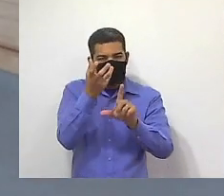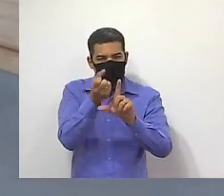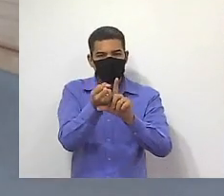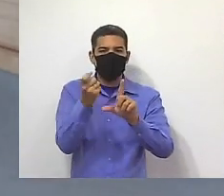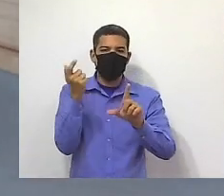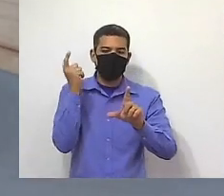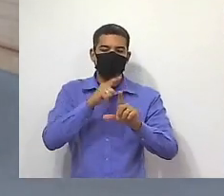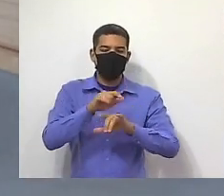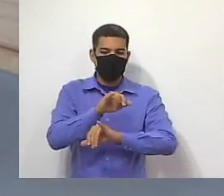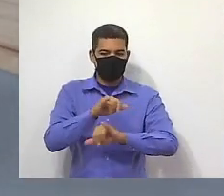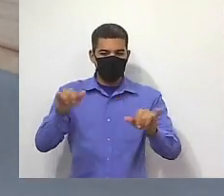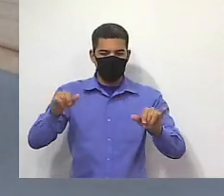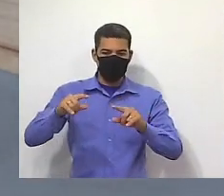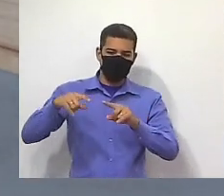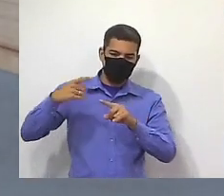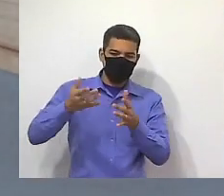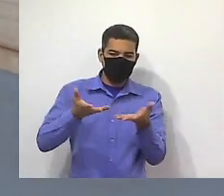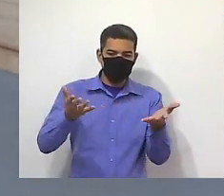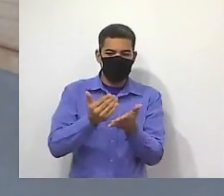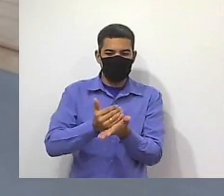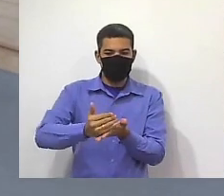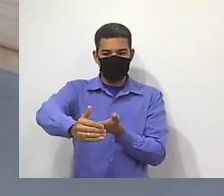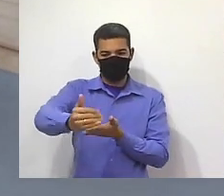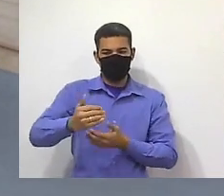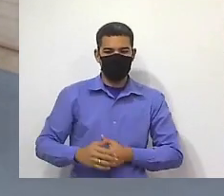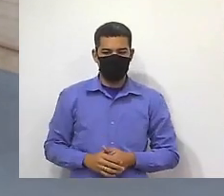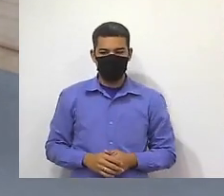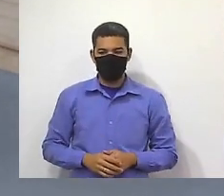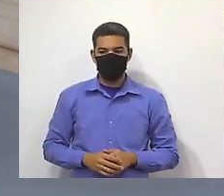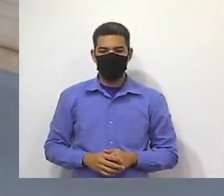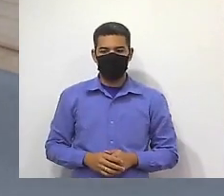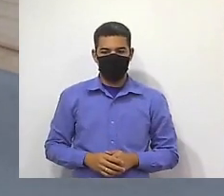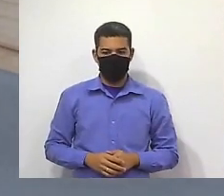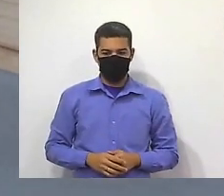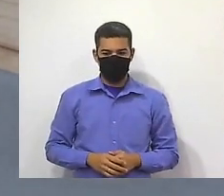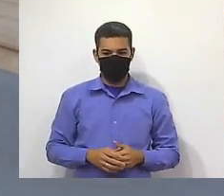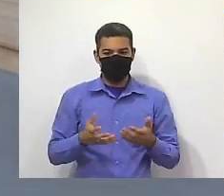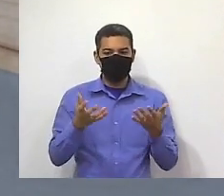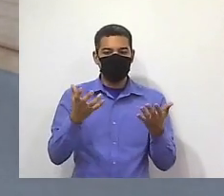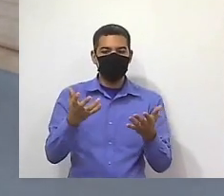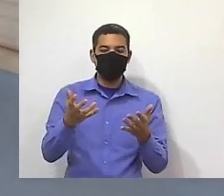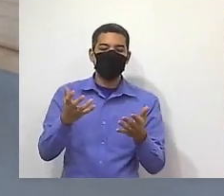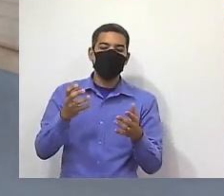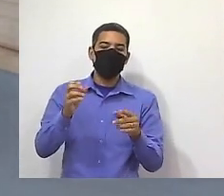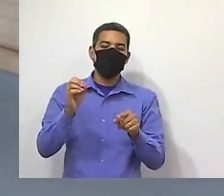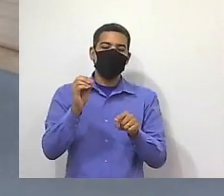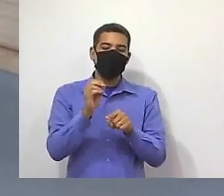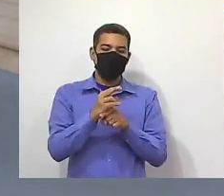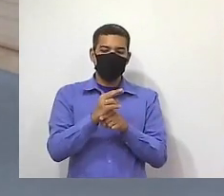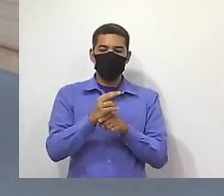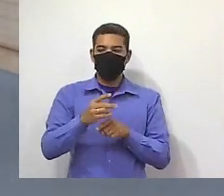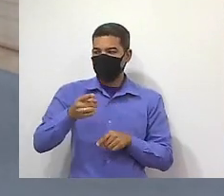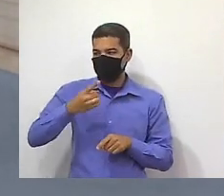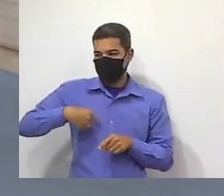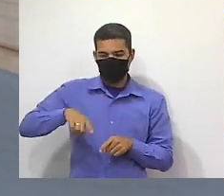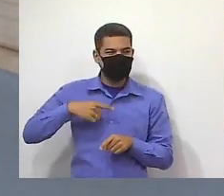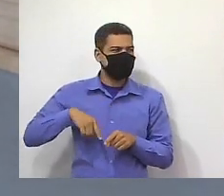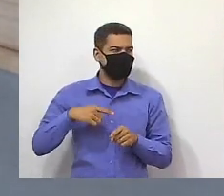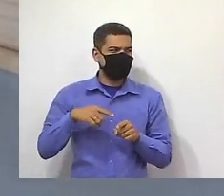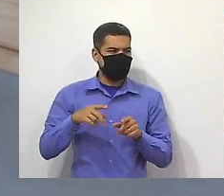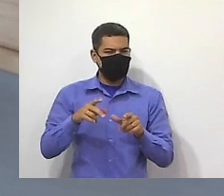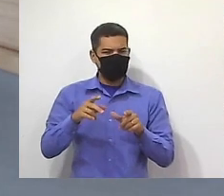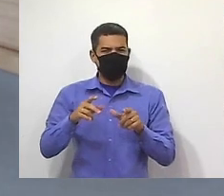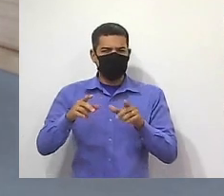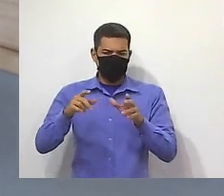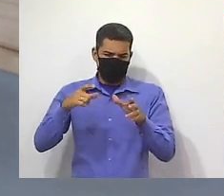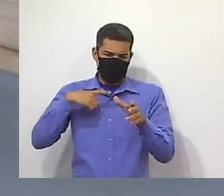Então, dado esse recado, vamos lá, vamos começar a nossa aula. Se você quiser ter acesso aí ao nosso material, entre em